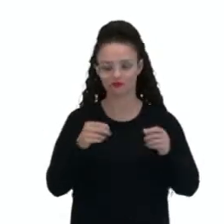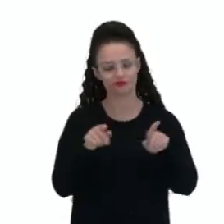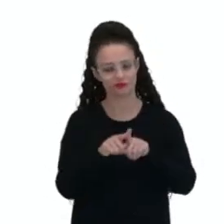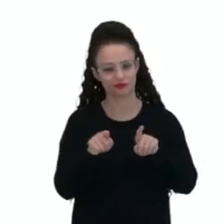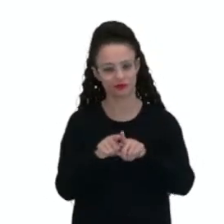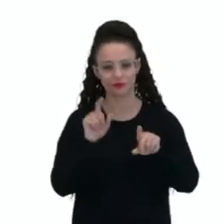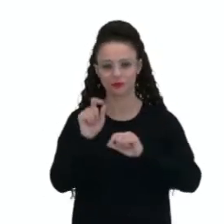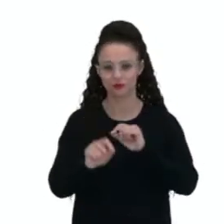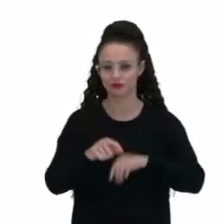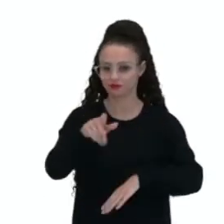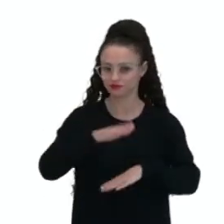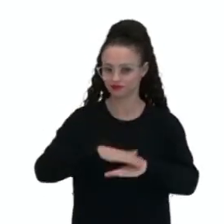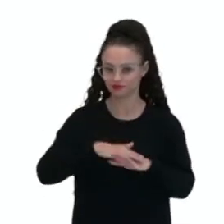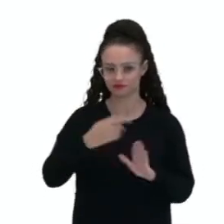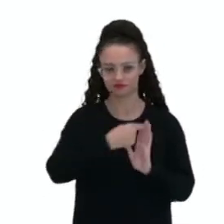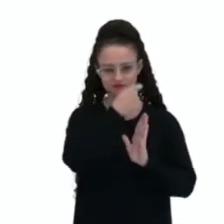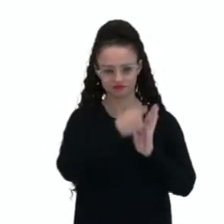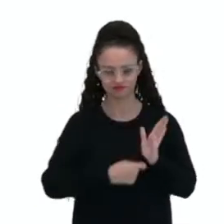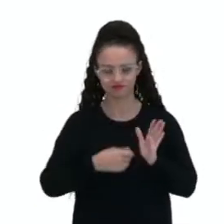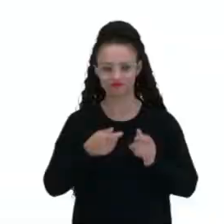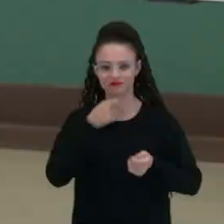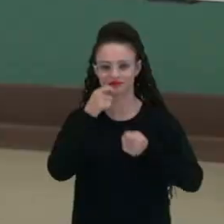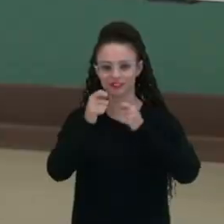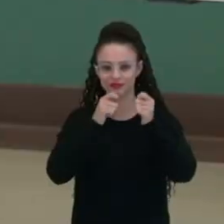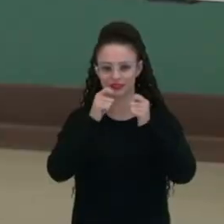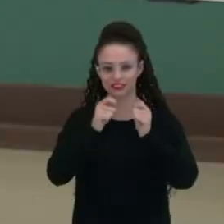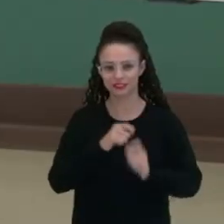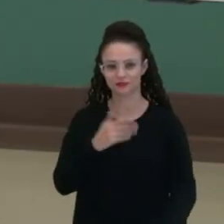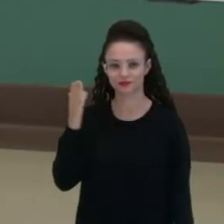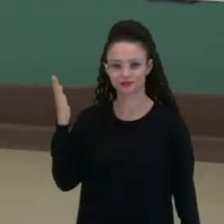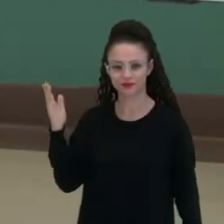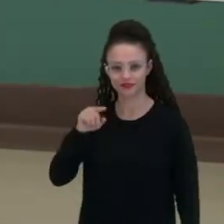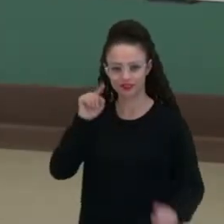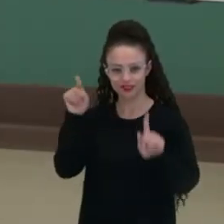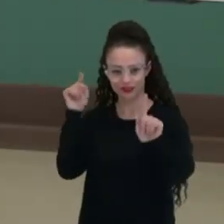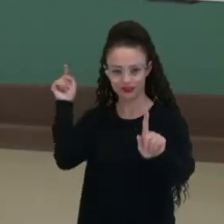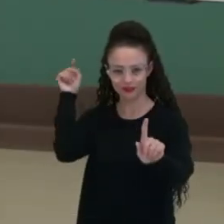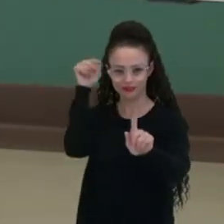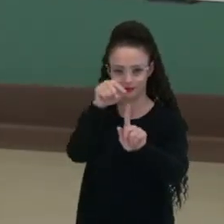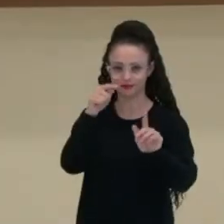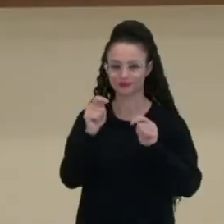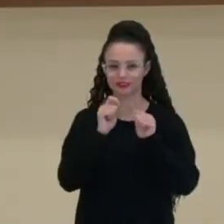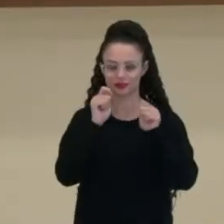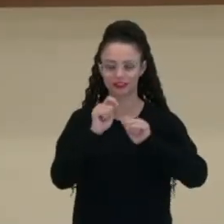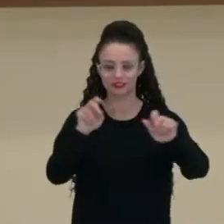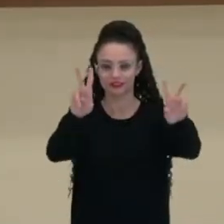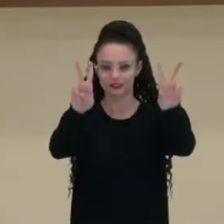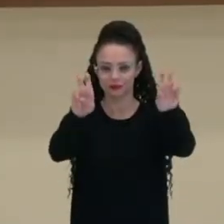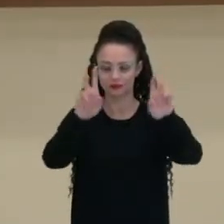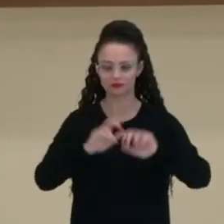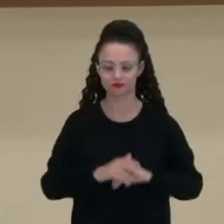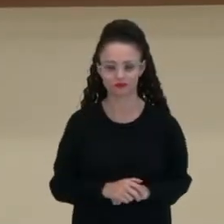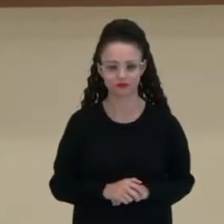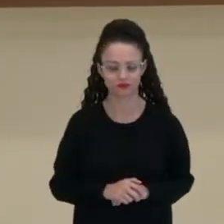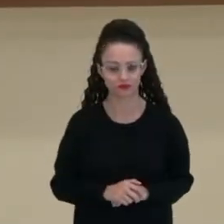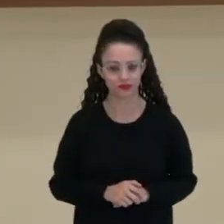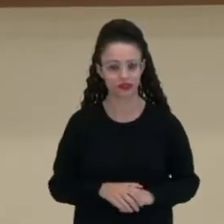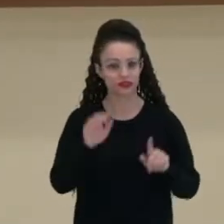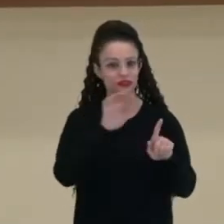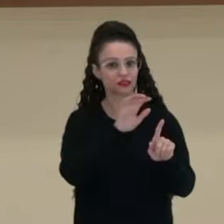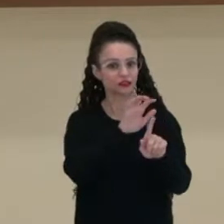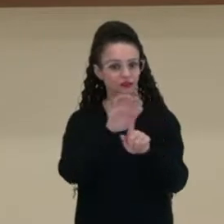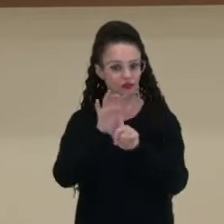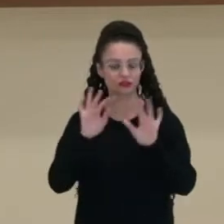claro, produzir uma entrevista. No alvo, entrevista. O tema é influência